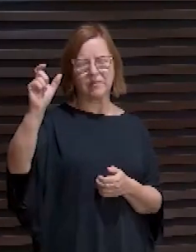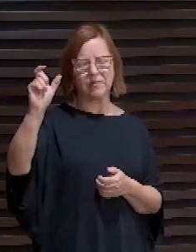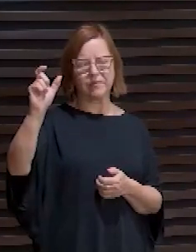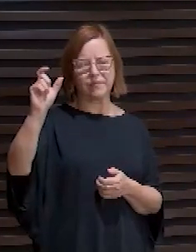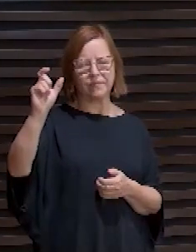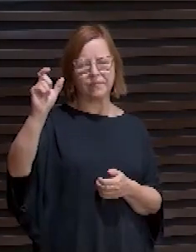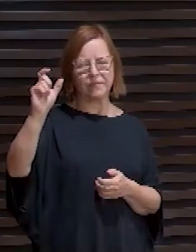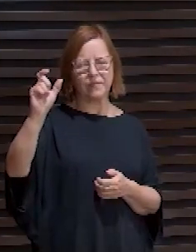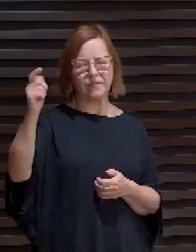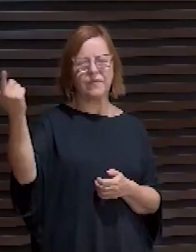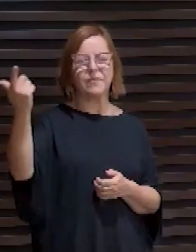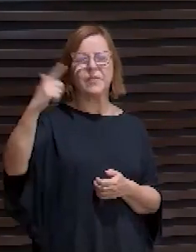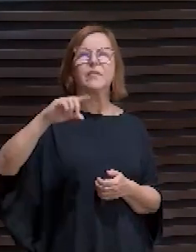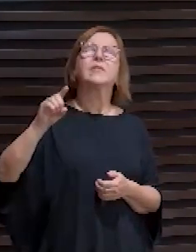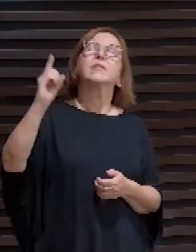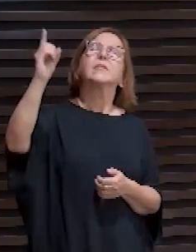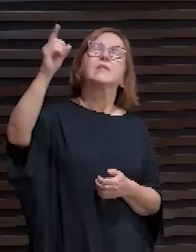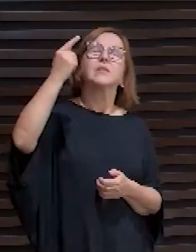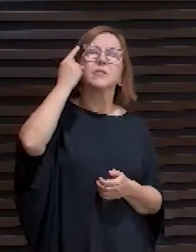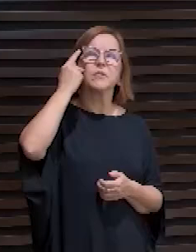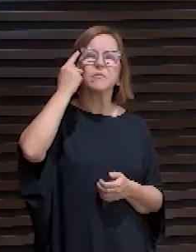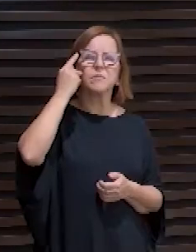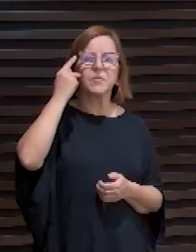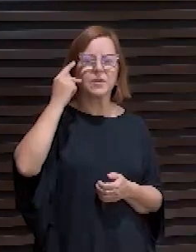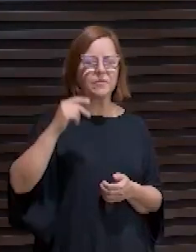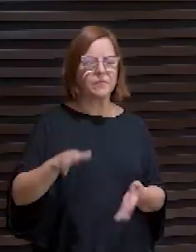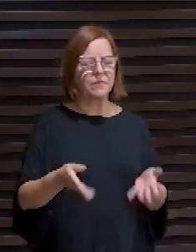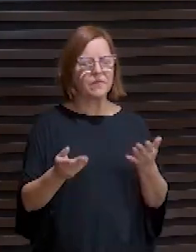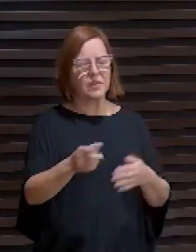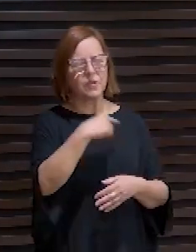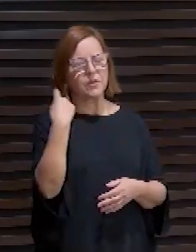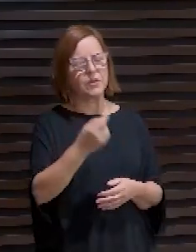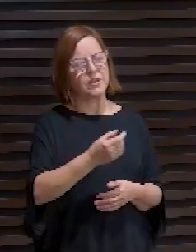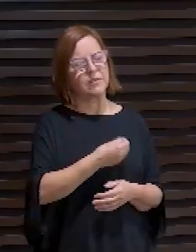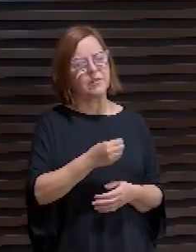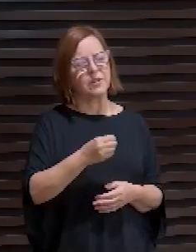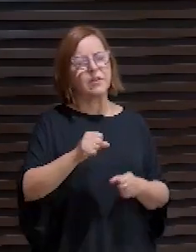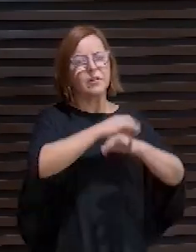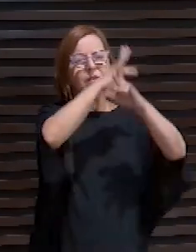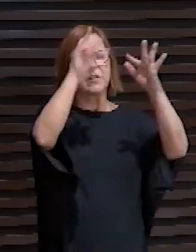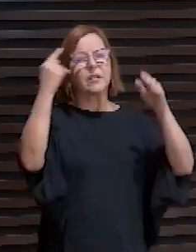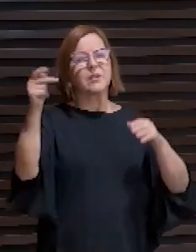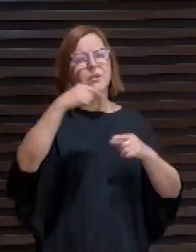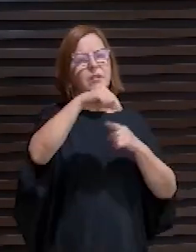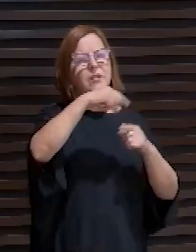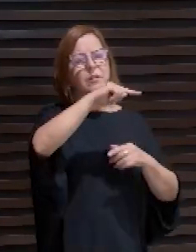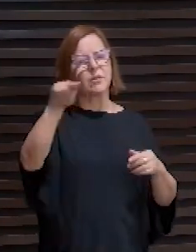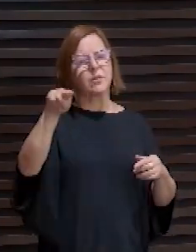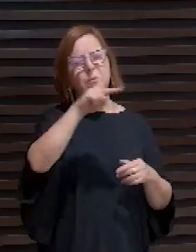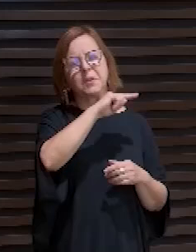do alto, para a edificação de nossas vidas, para a glória do Teu santo nome. Em nome de Jesus Cristo.